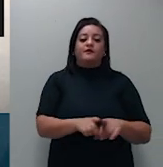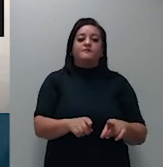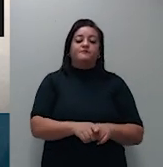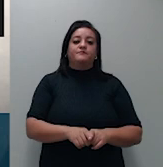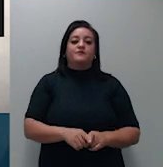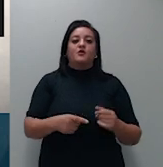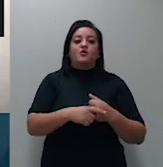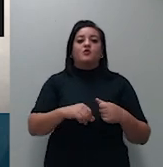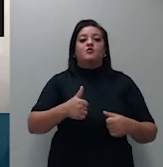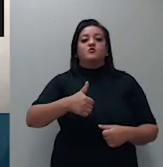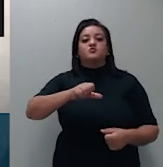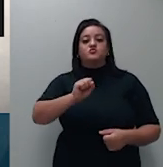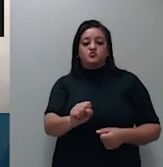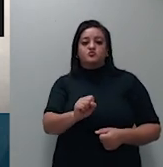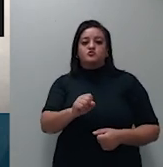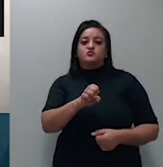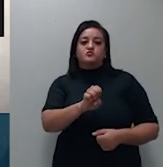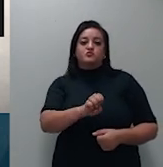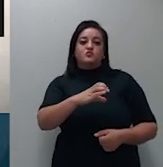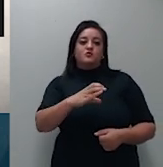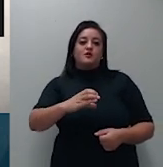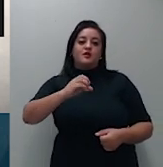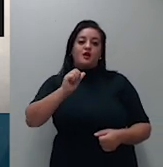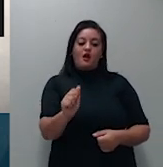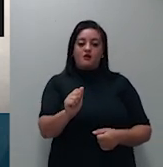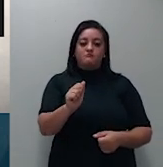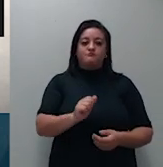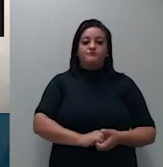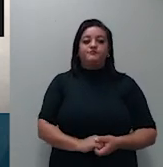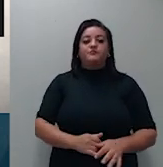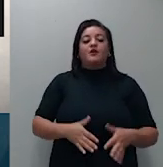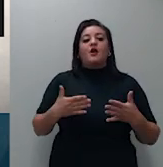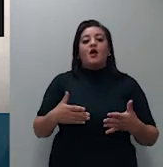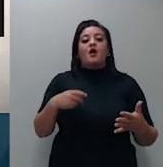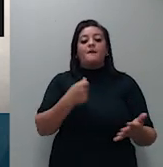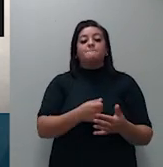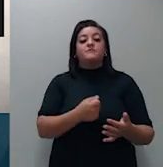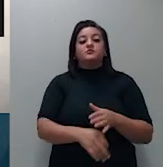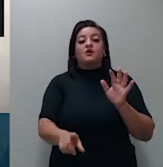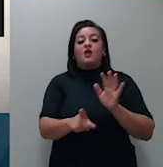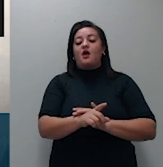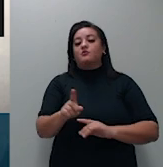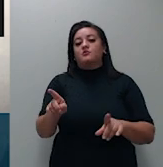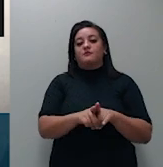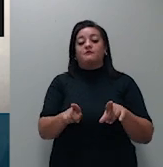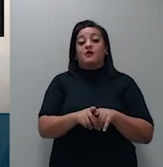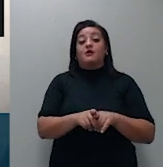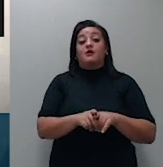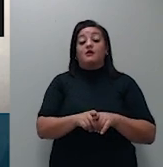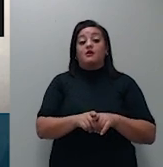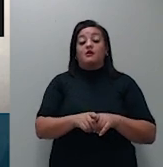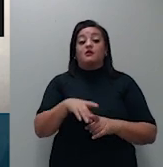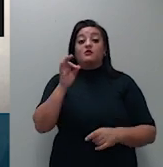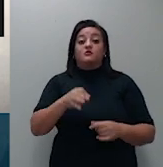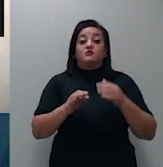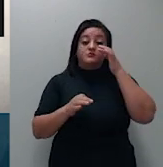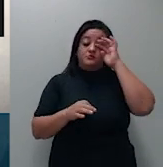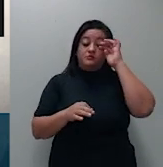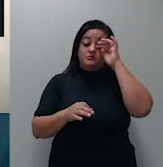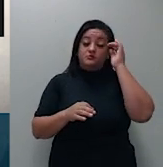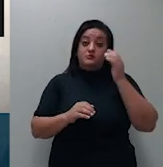do ECA assim uma imposição legal com eficácia é de homem